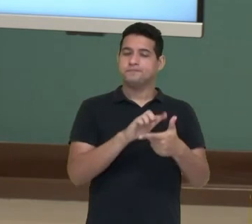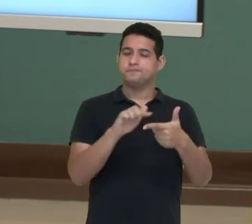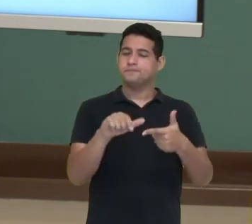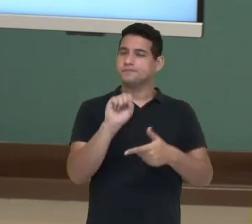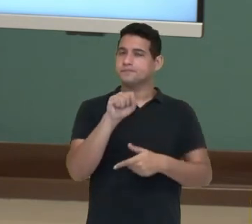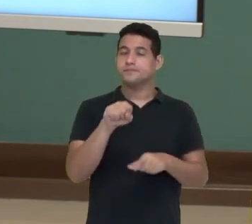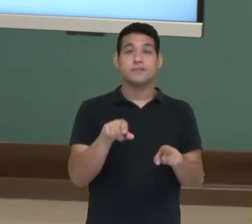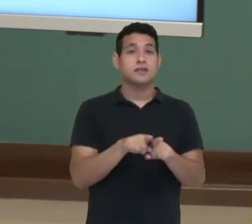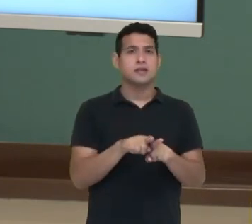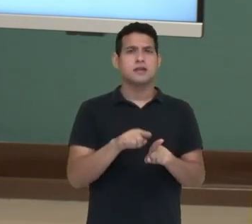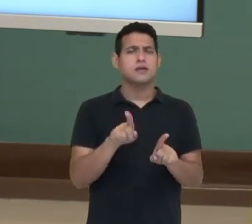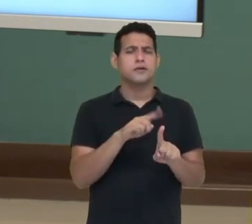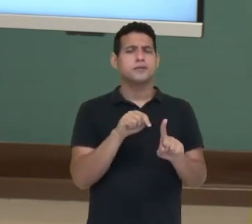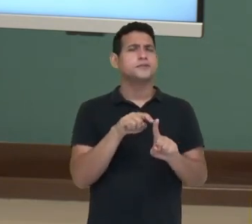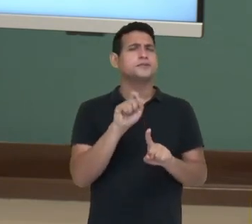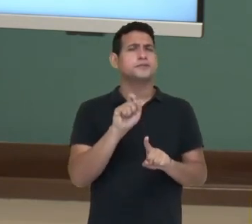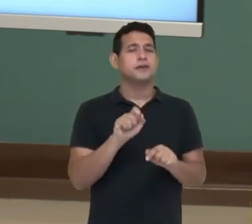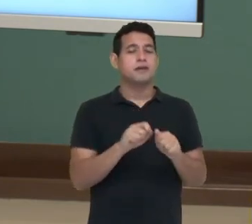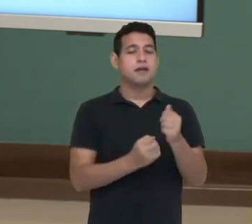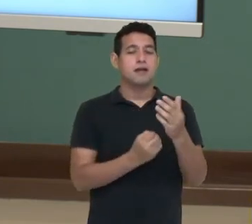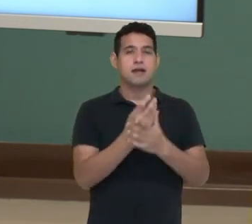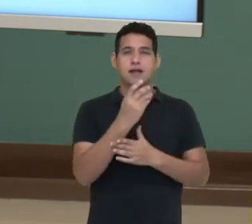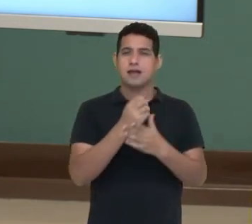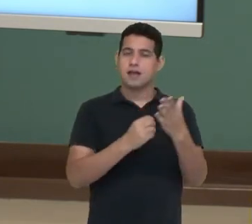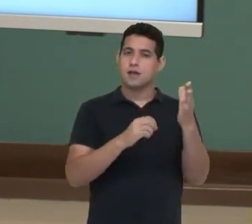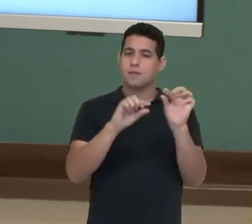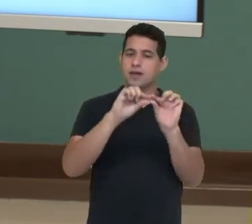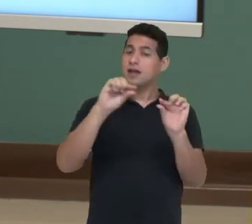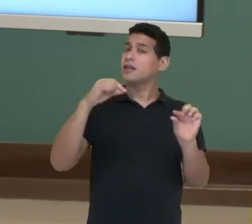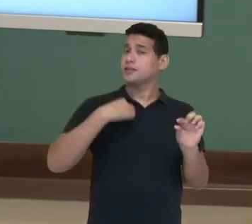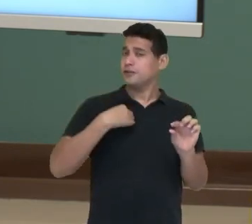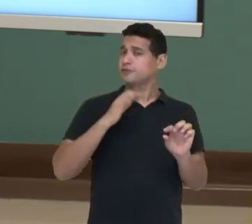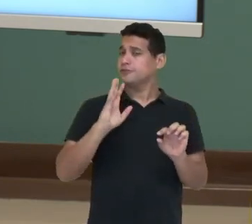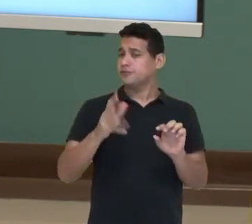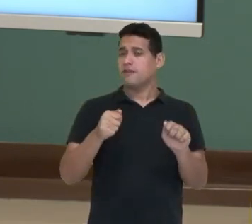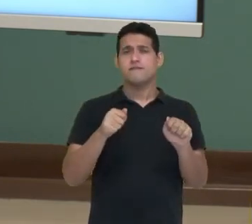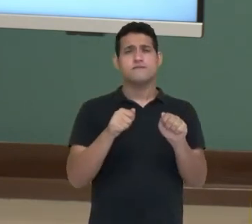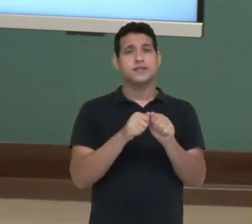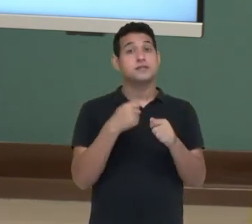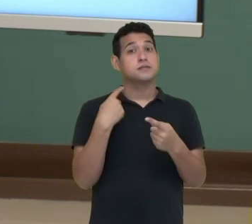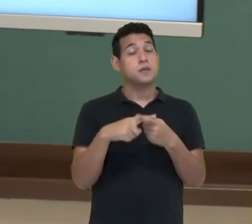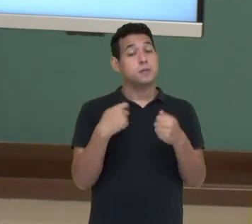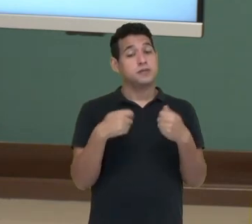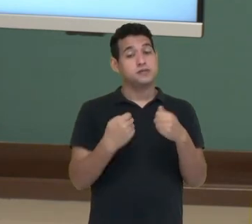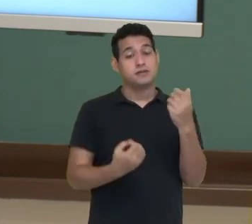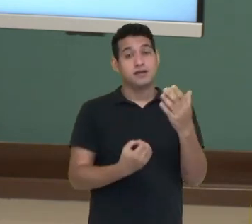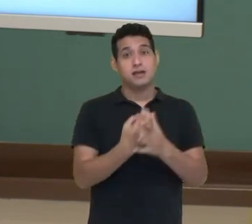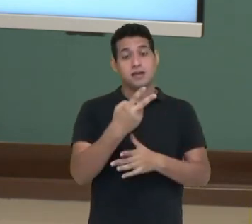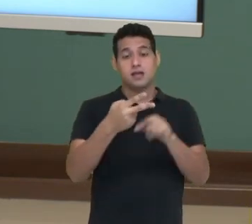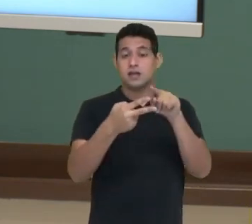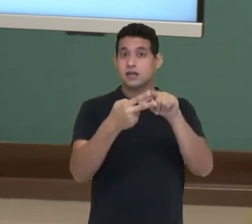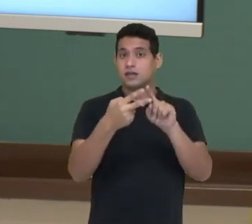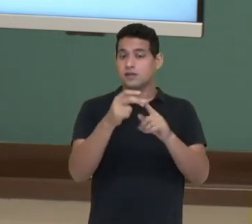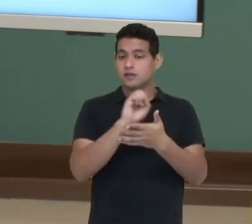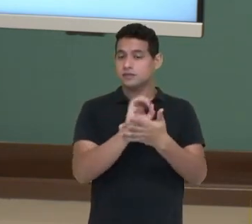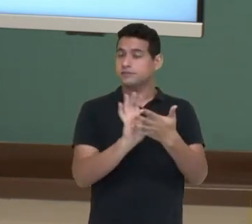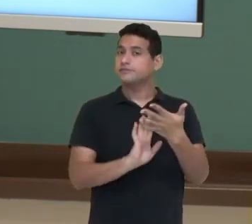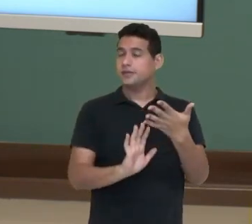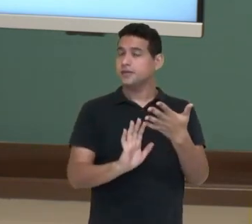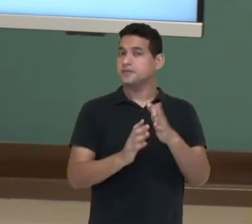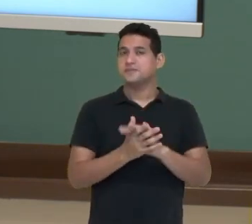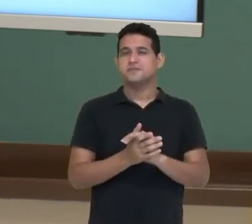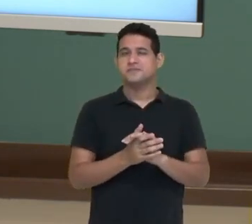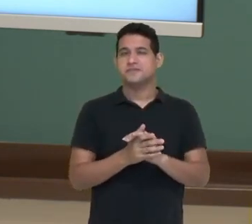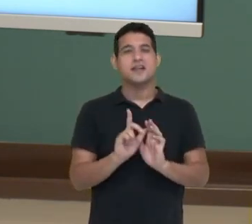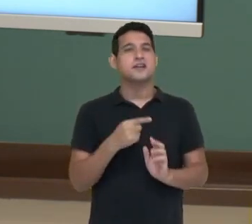função afim, que é uma reta, tá bom? E foi o que eu fiz, né? Já que eu tenho que construir 2 num só exercício, então